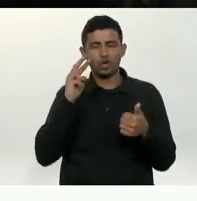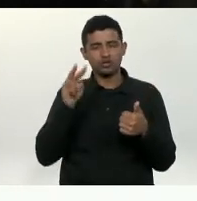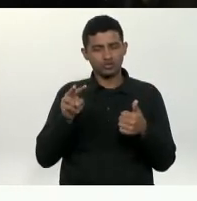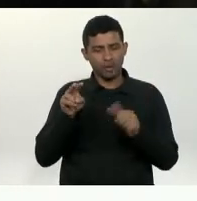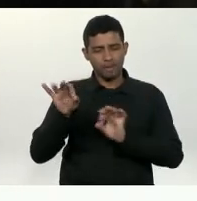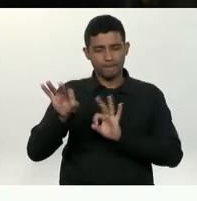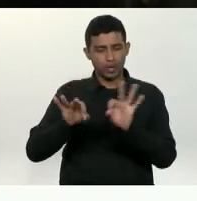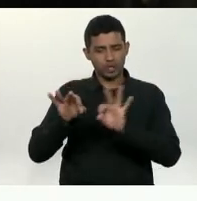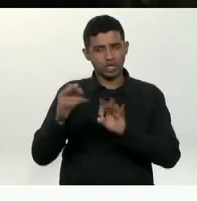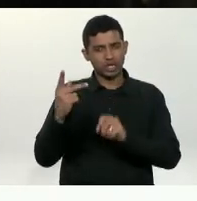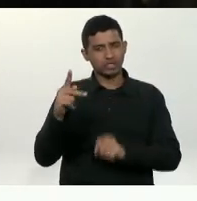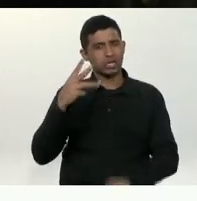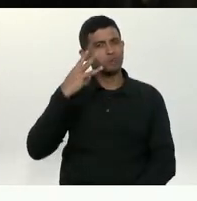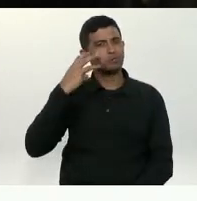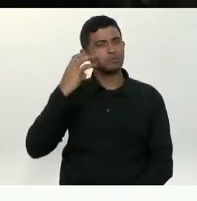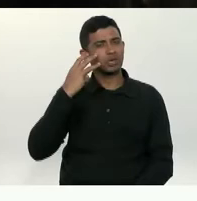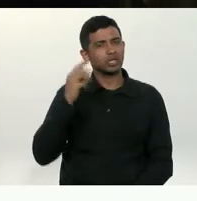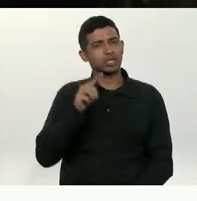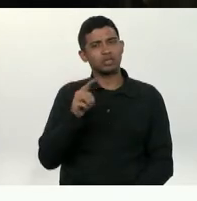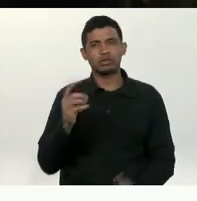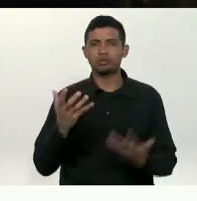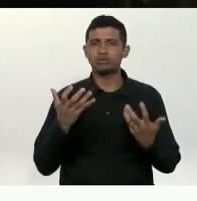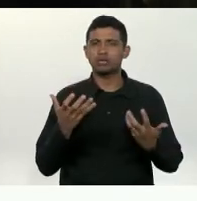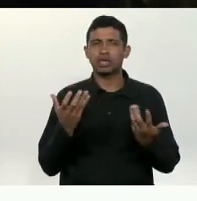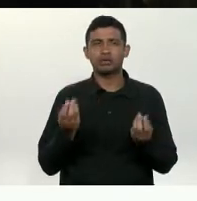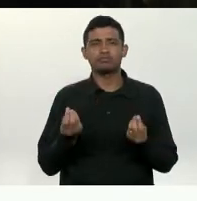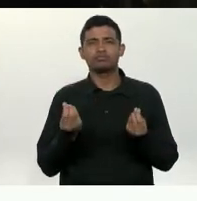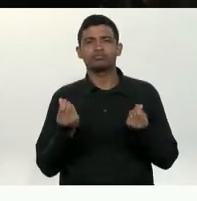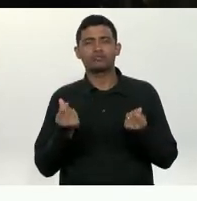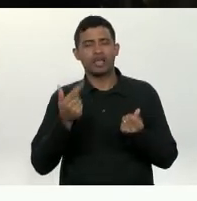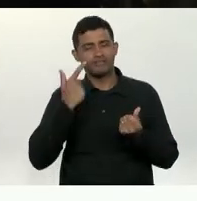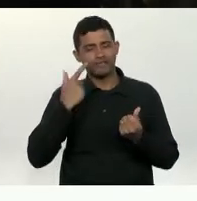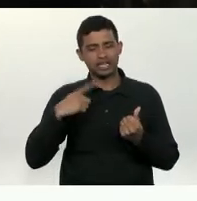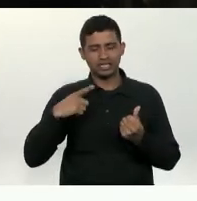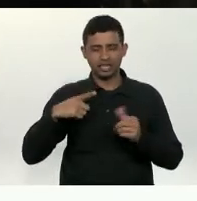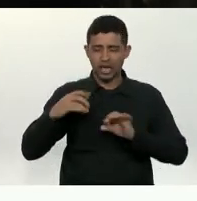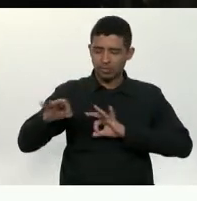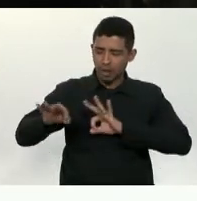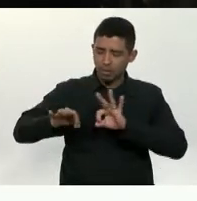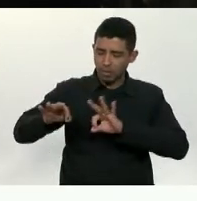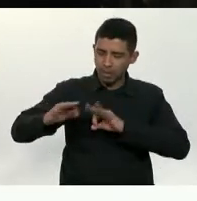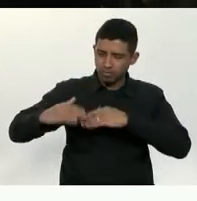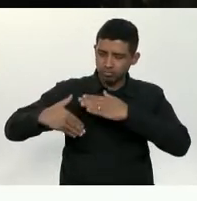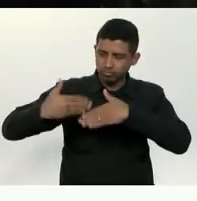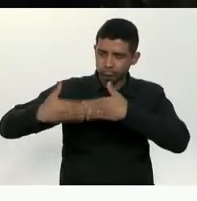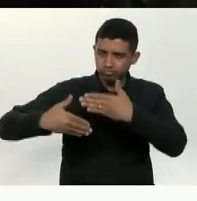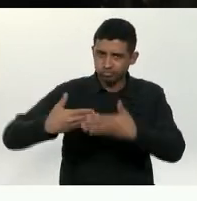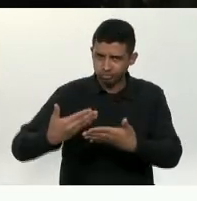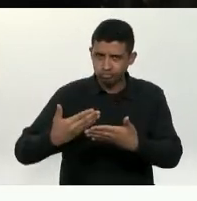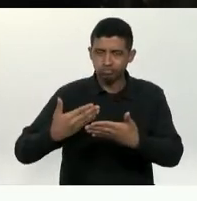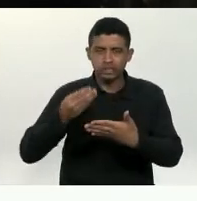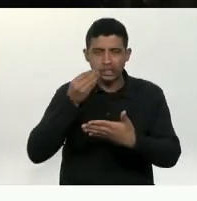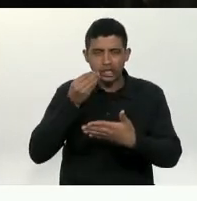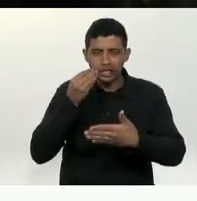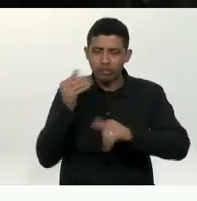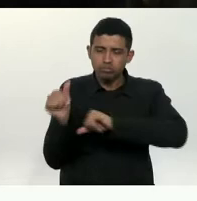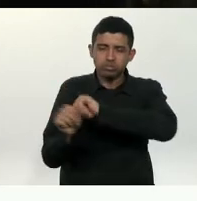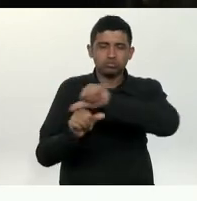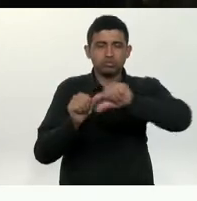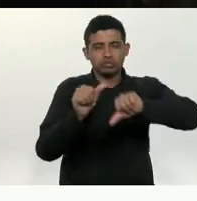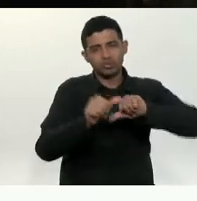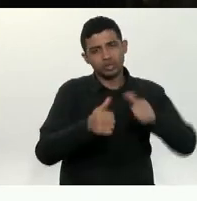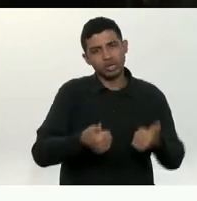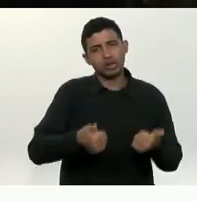atual governador, é que é todo um processo de recuperação do Estado do Rio de Janeiro. É o que nós temos visto, pelo